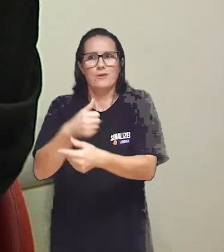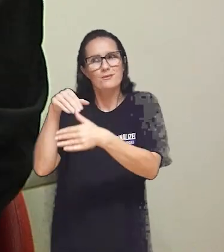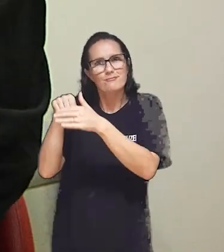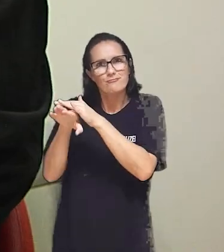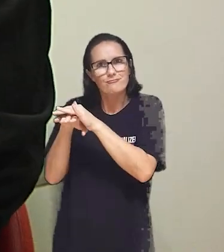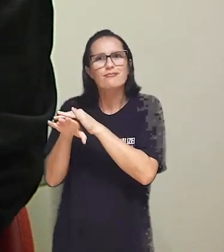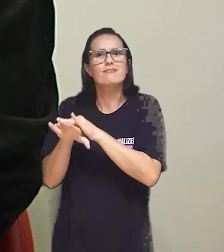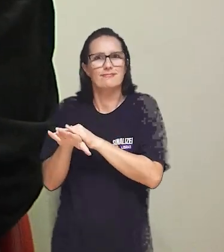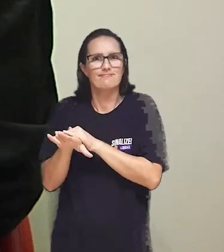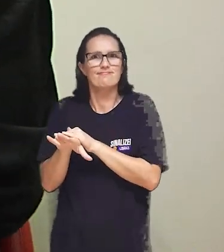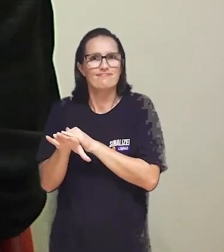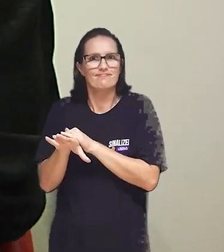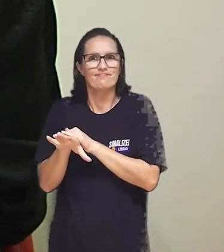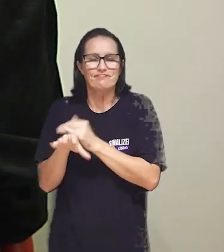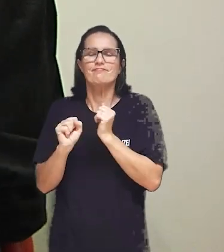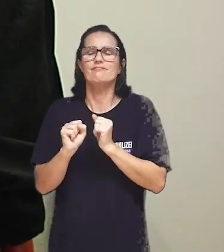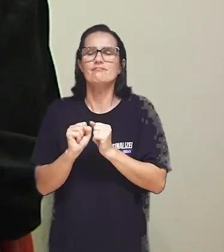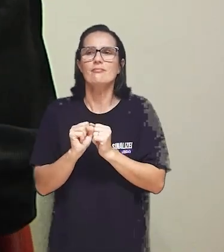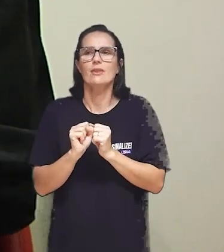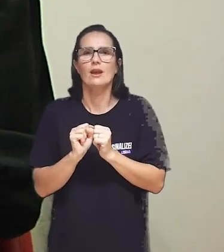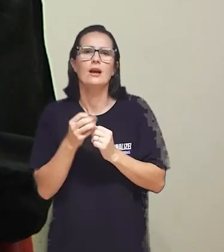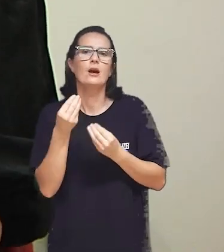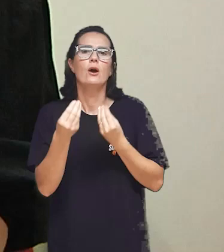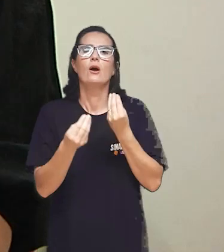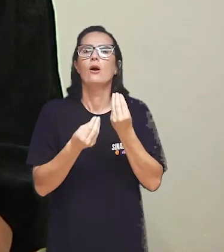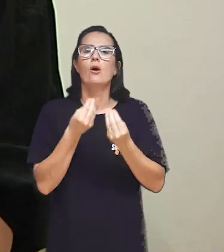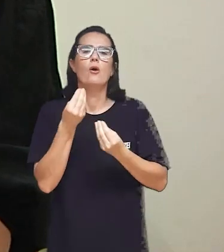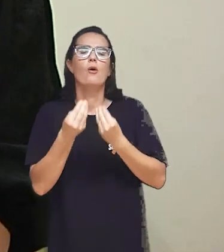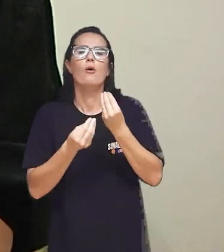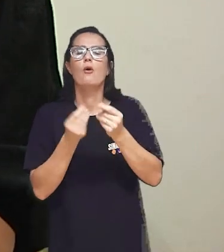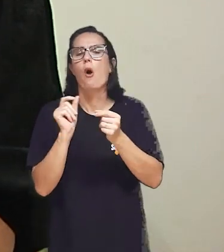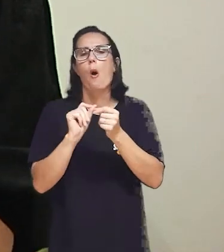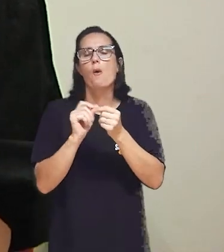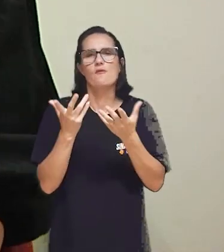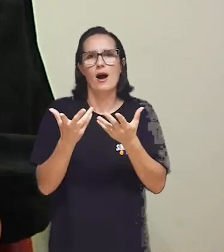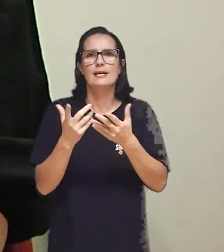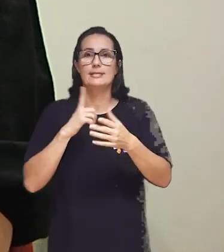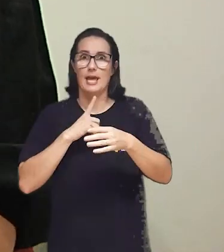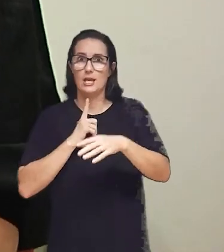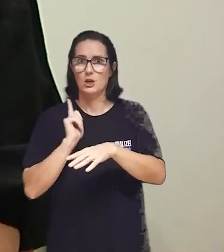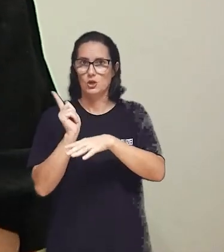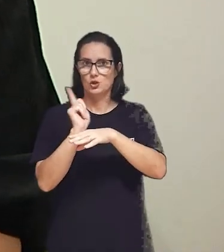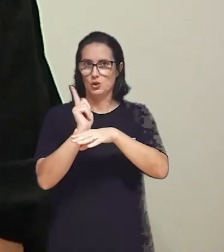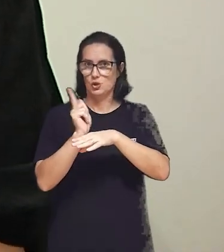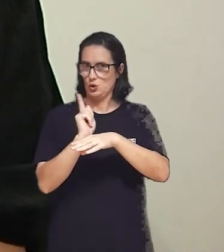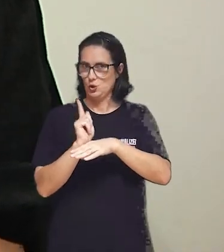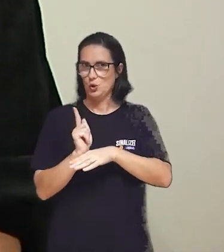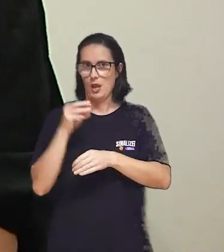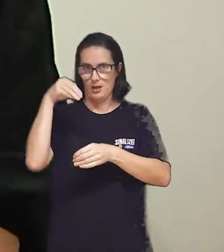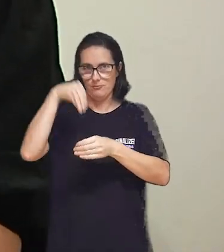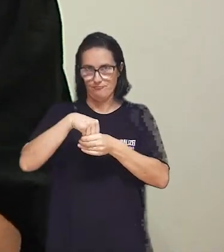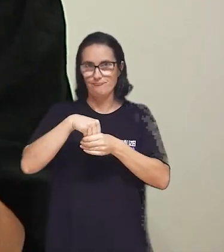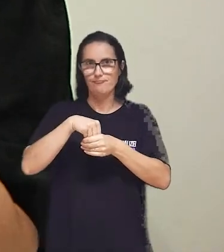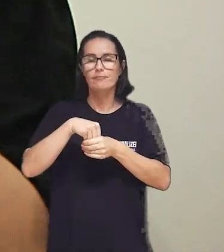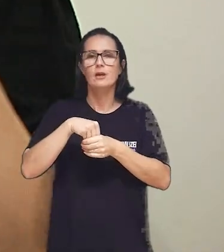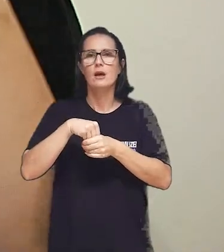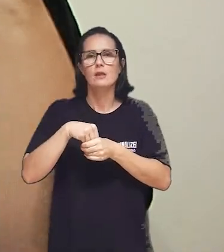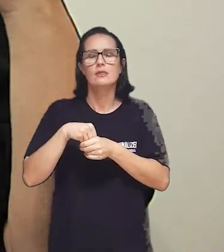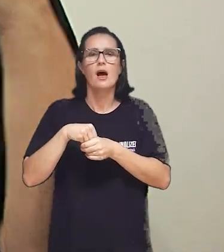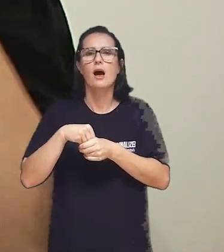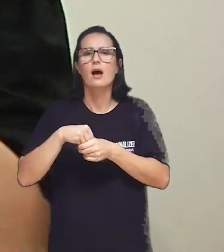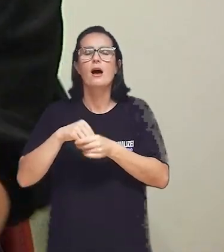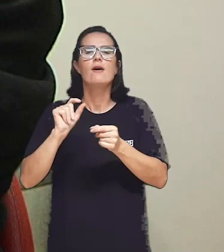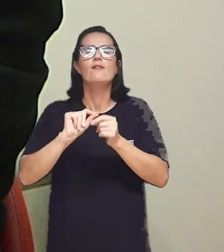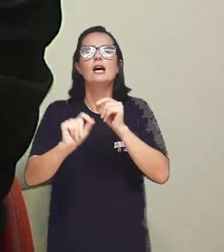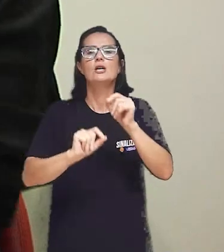doadores. E por meio de uma organização de gerenciamento interno, nós